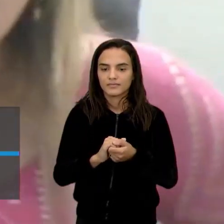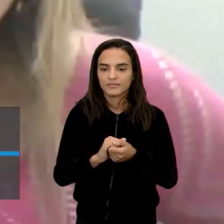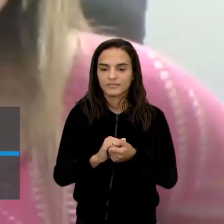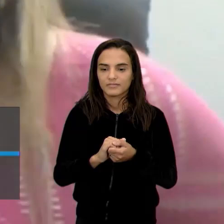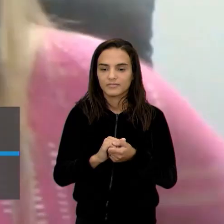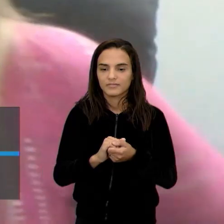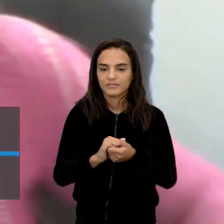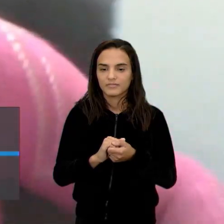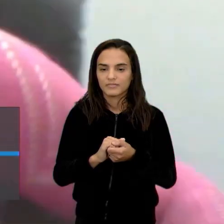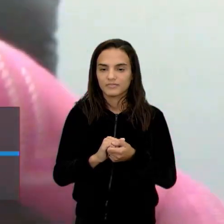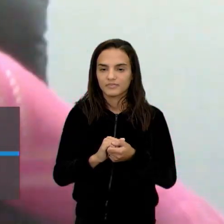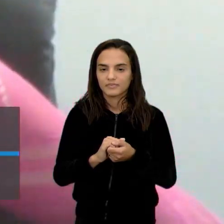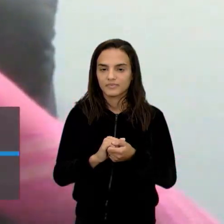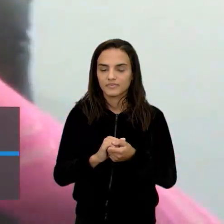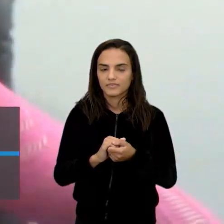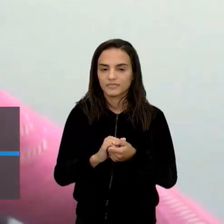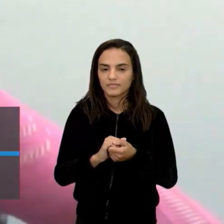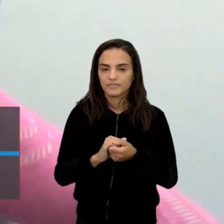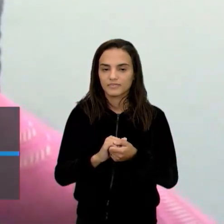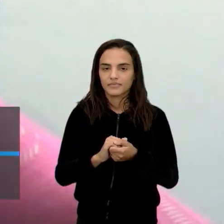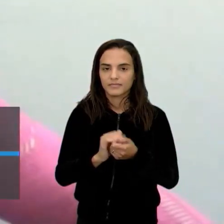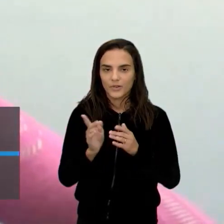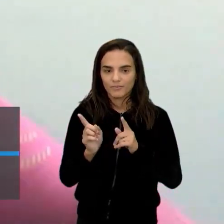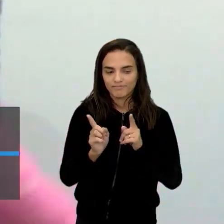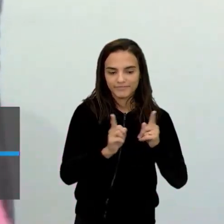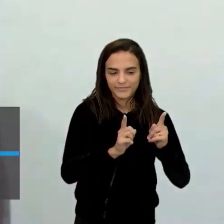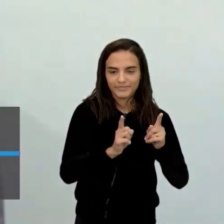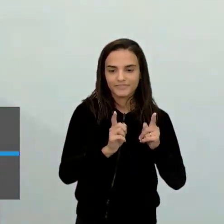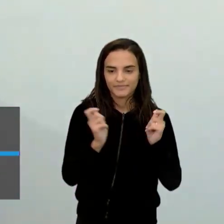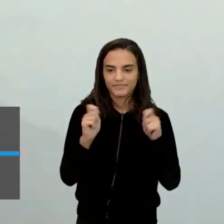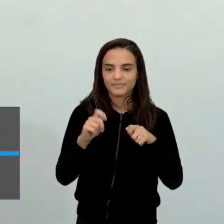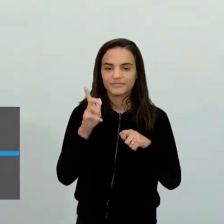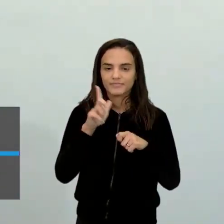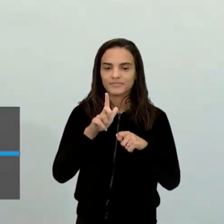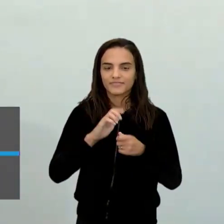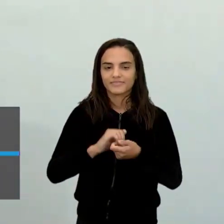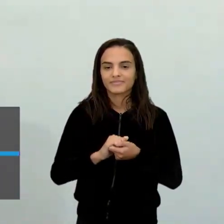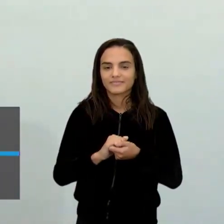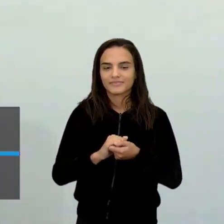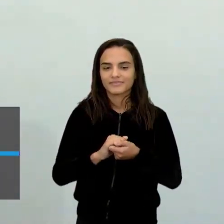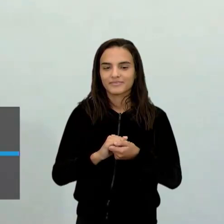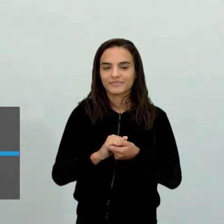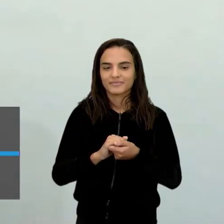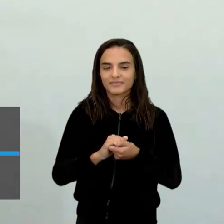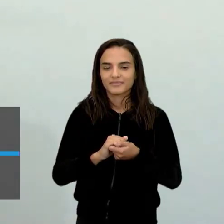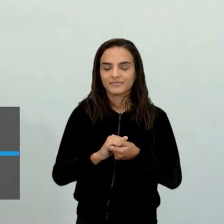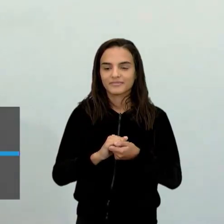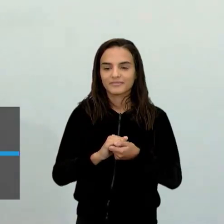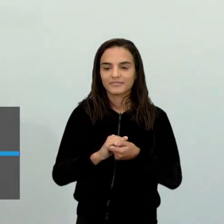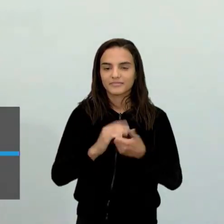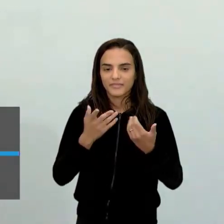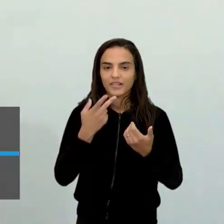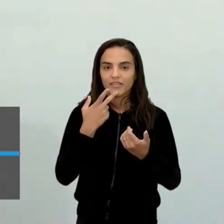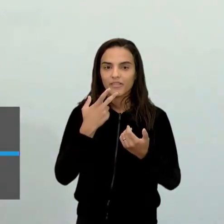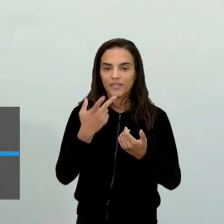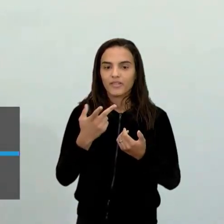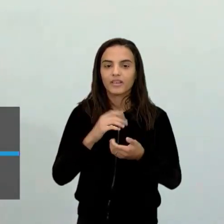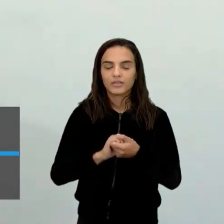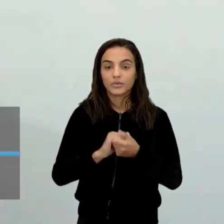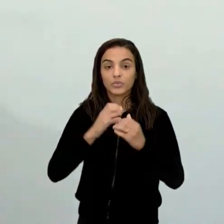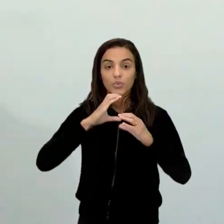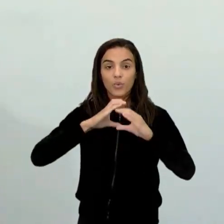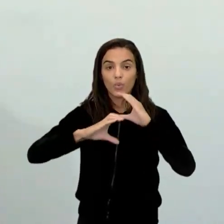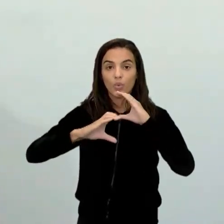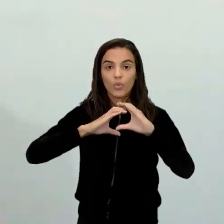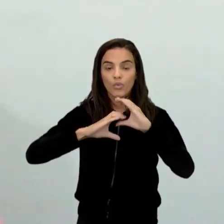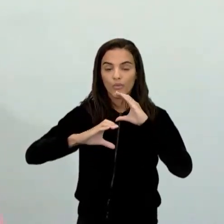mexo bastante e eu estou atrapalhando a intérprete aqui. Deixa eu chegar para cá. Peraí, pronto. Aí, nós vamos falar de